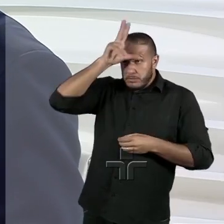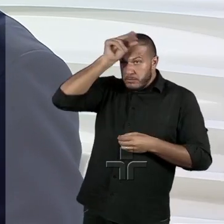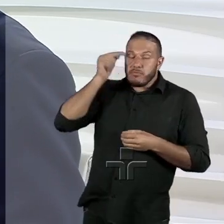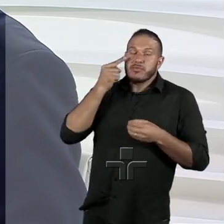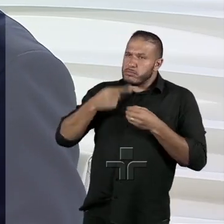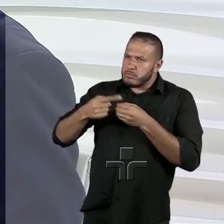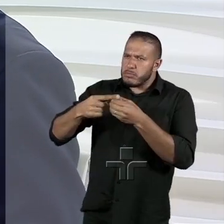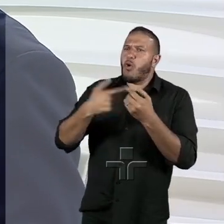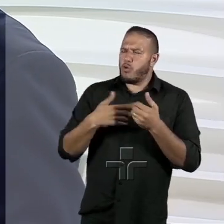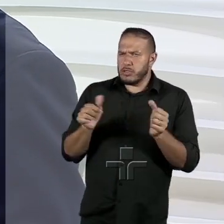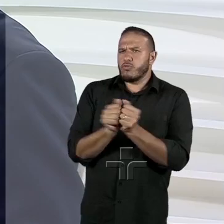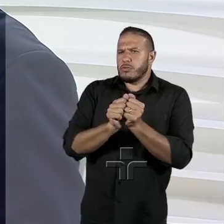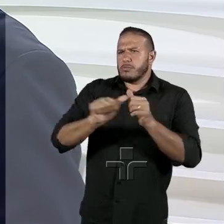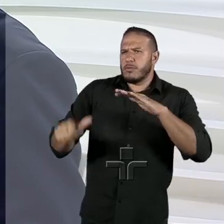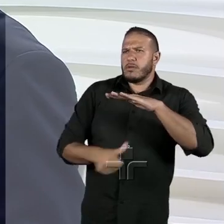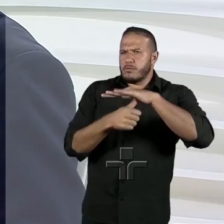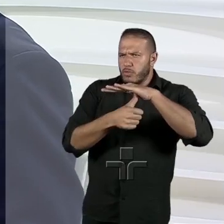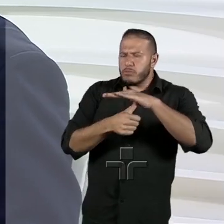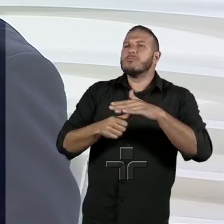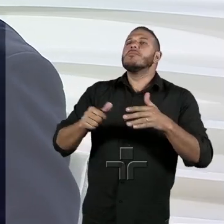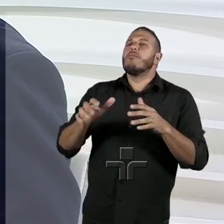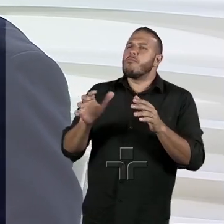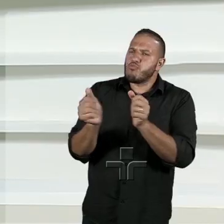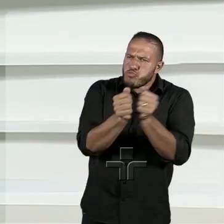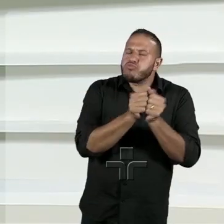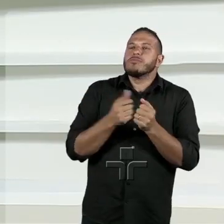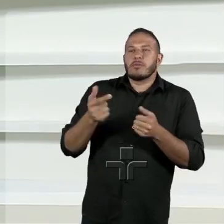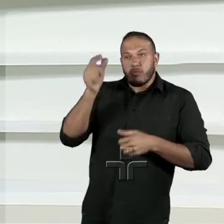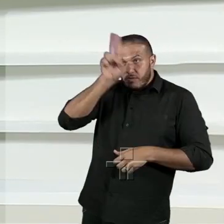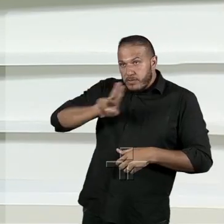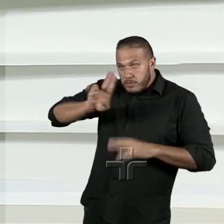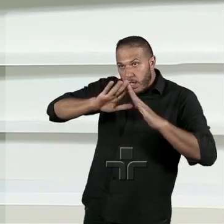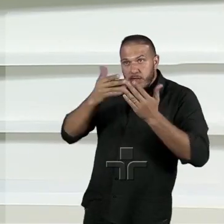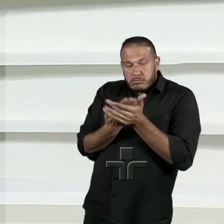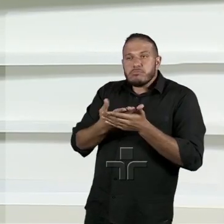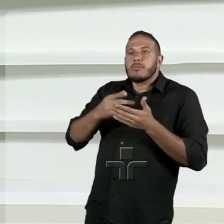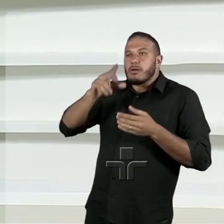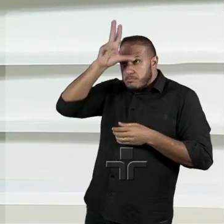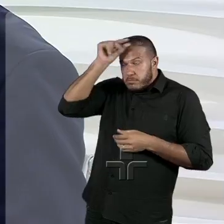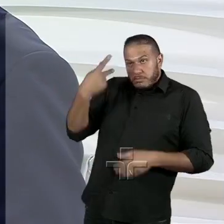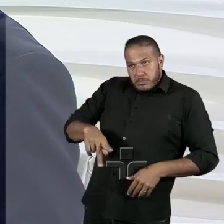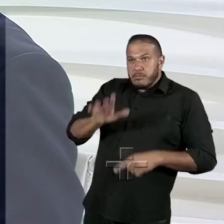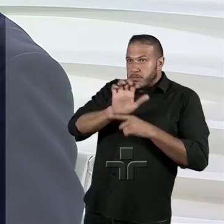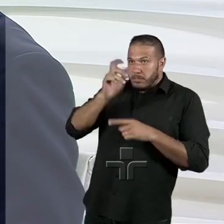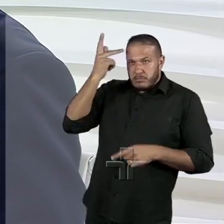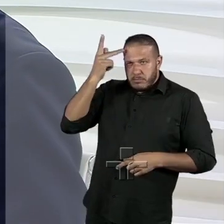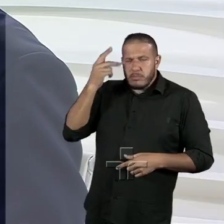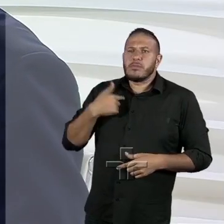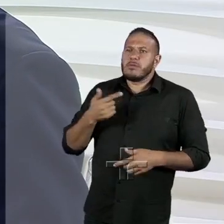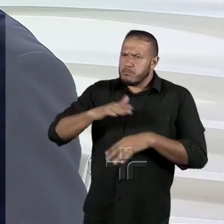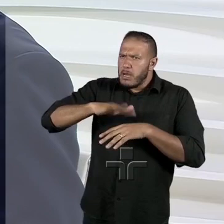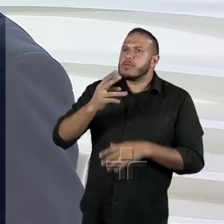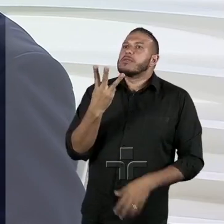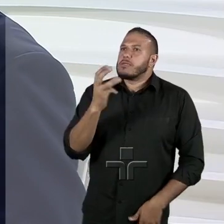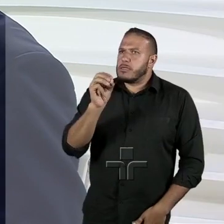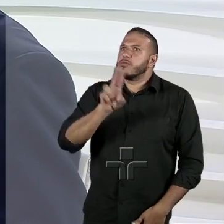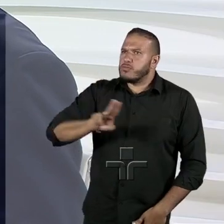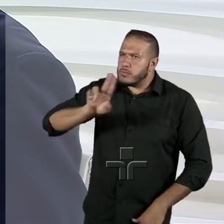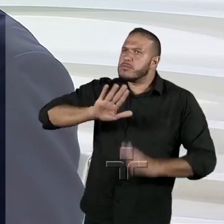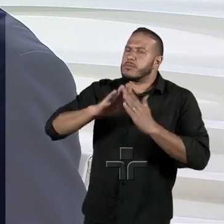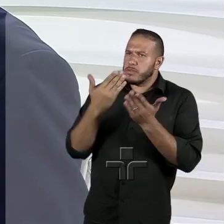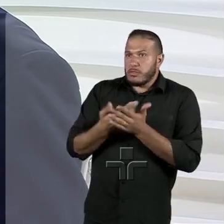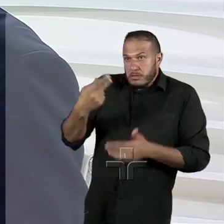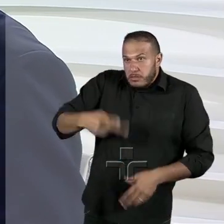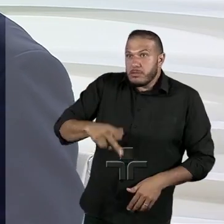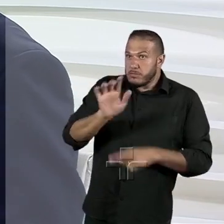vários reitores, inclusive aqui, das universidades municipais no estado de São Paulo, que é uma característica muito importante, são mais de 30 somente aqui no estado,